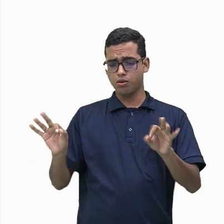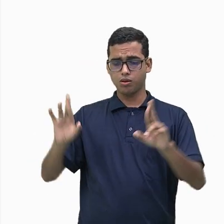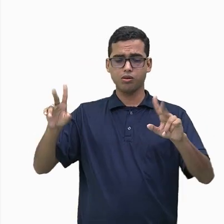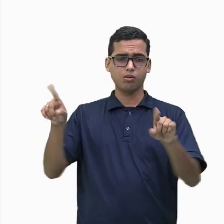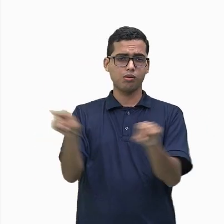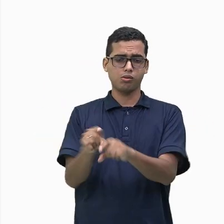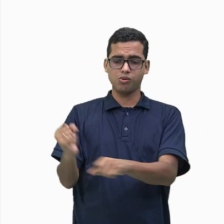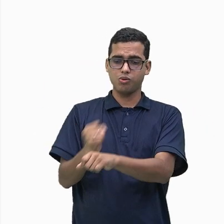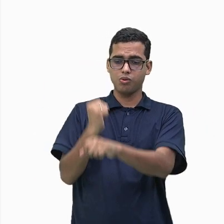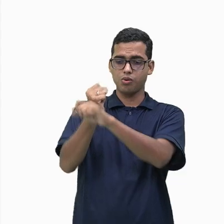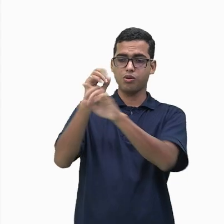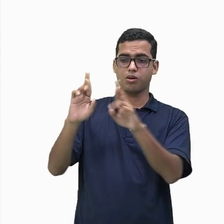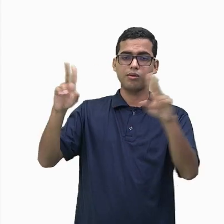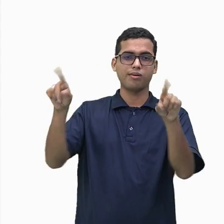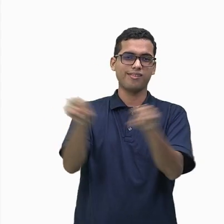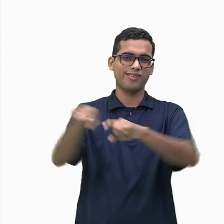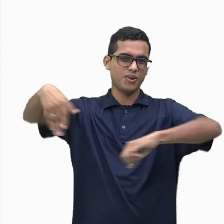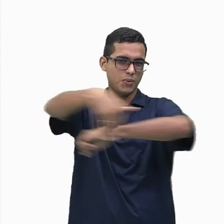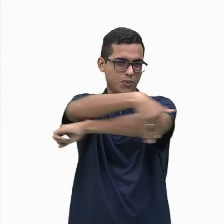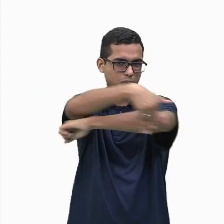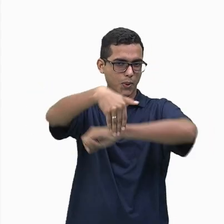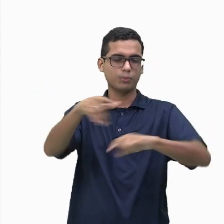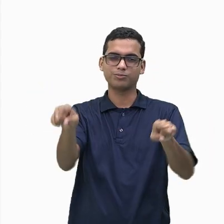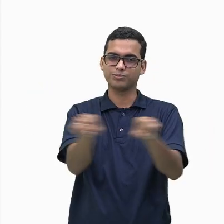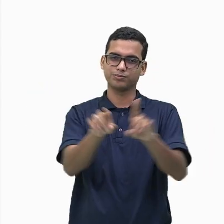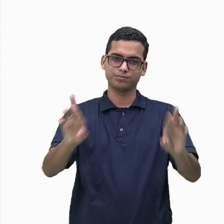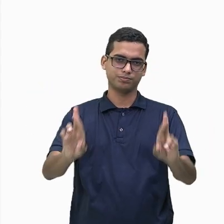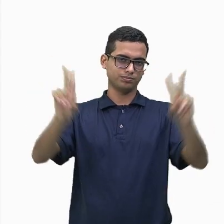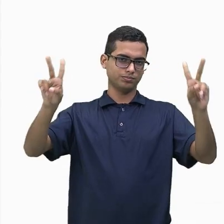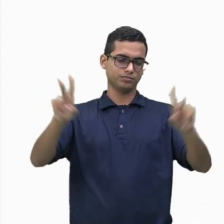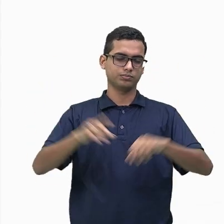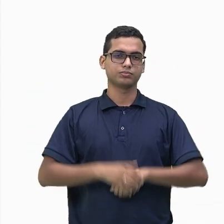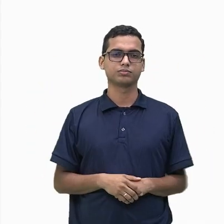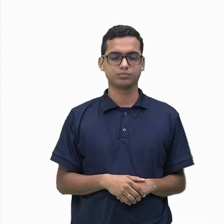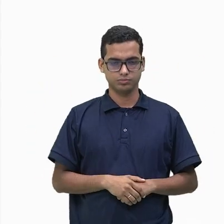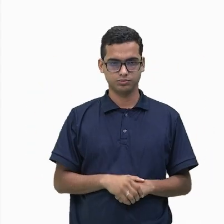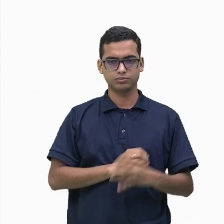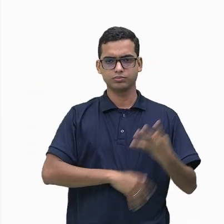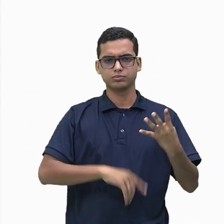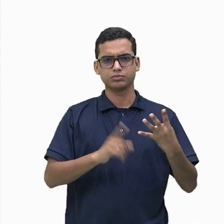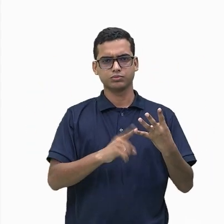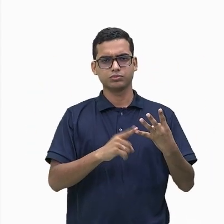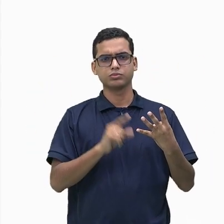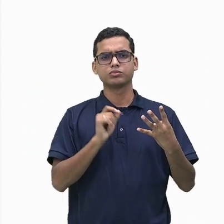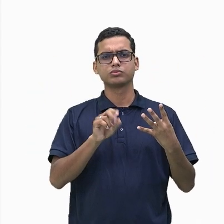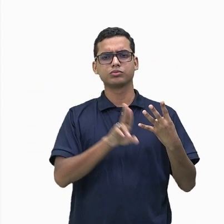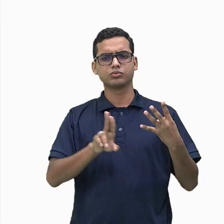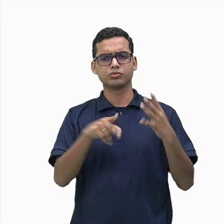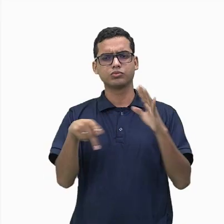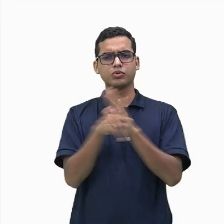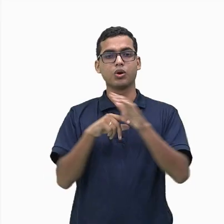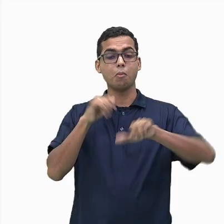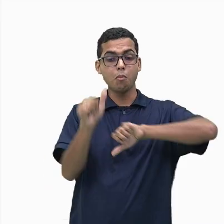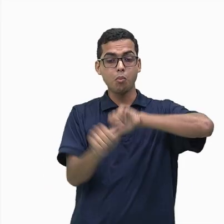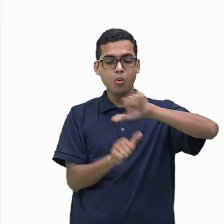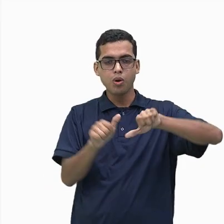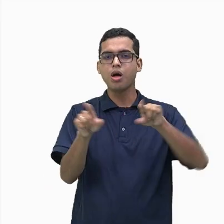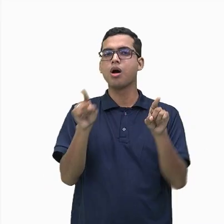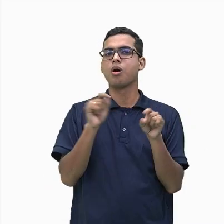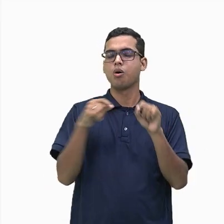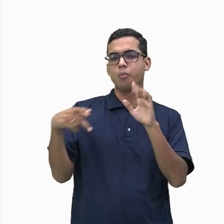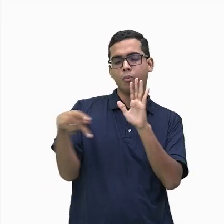construções e ruas que também acabam sendo diferentes e também mudam quem? Os moradores, né?